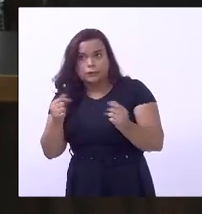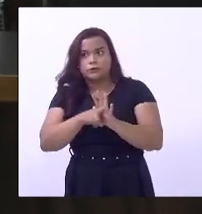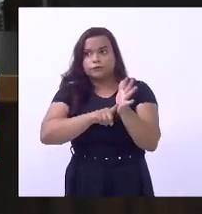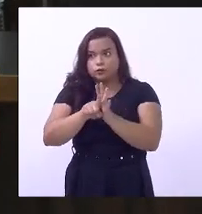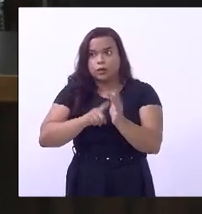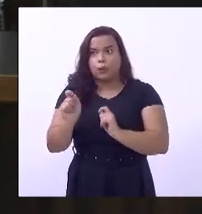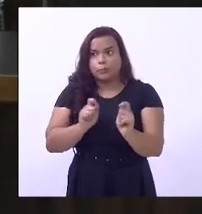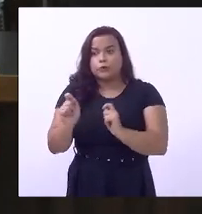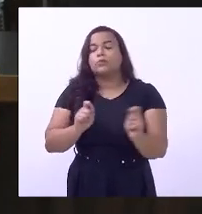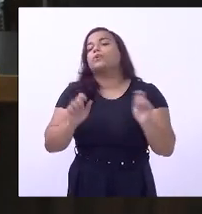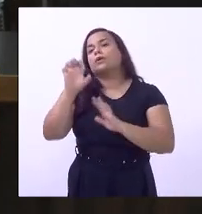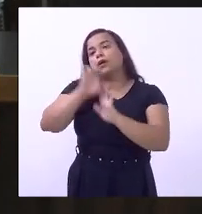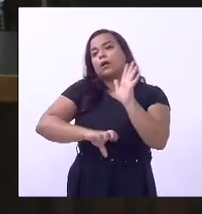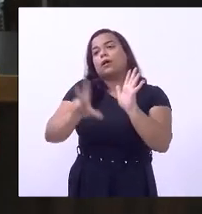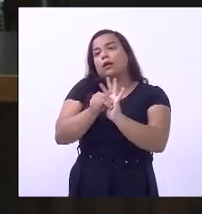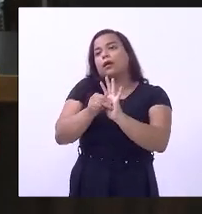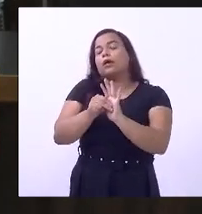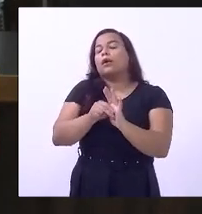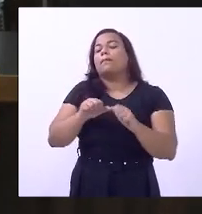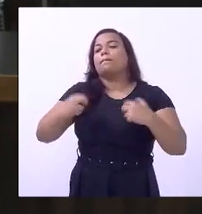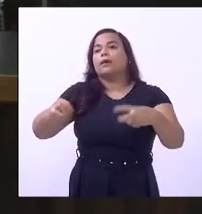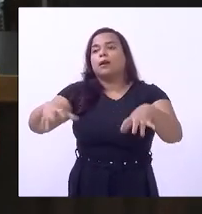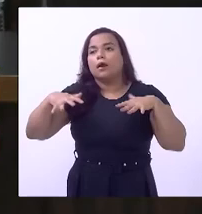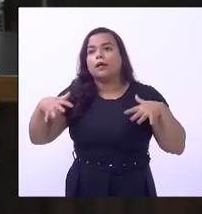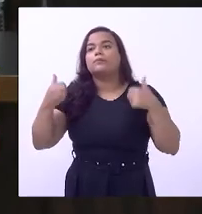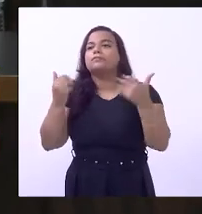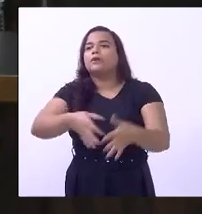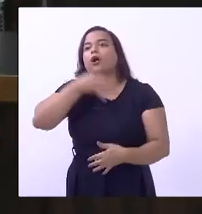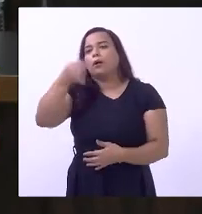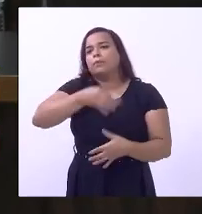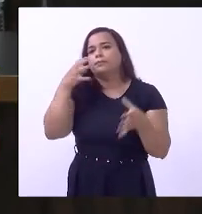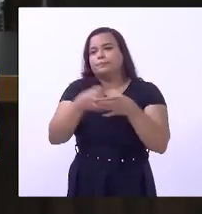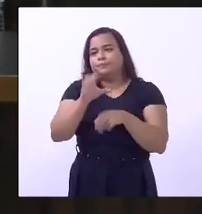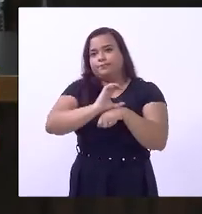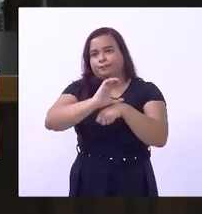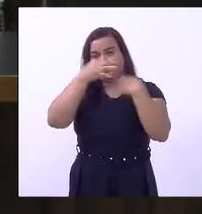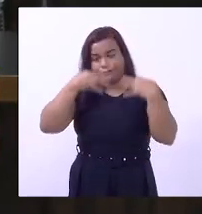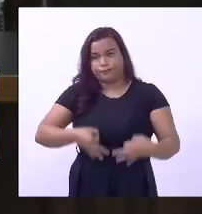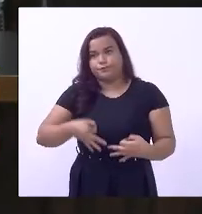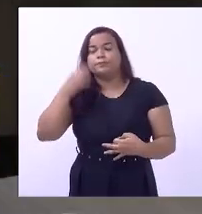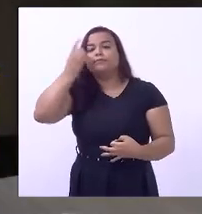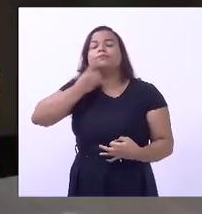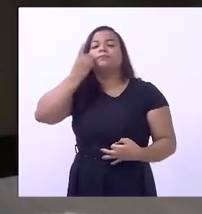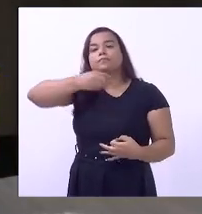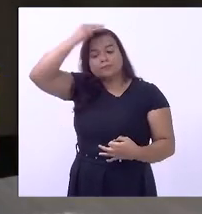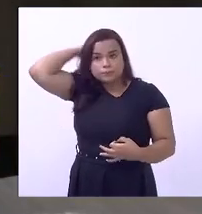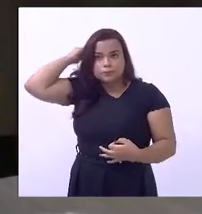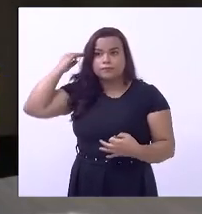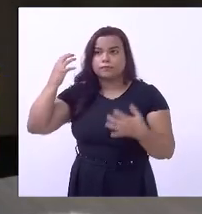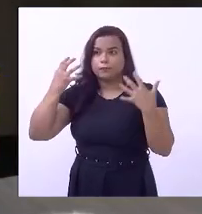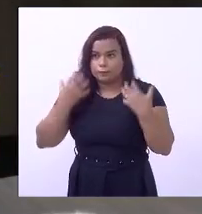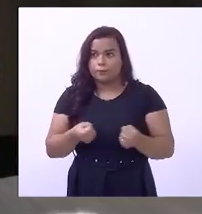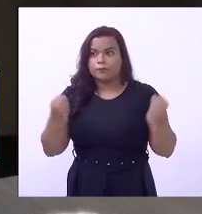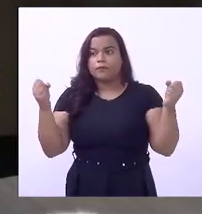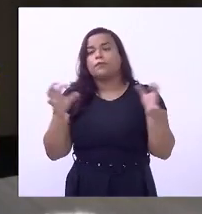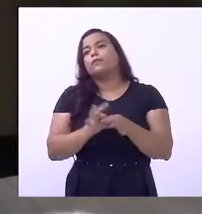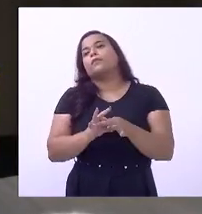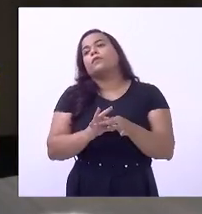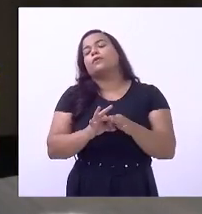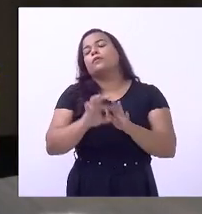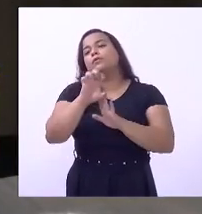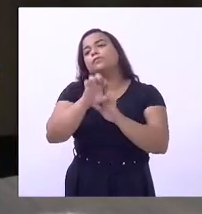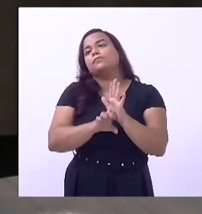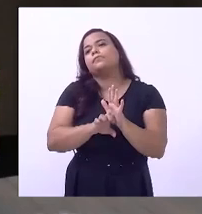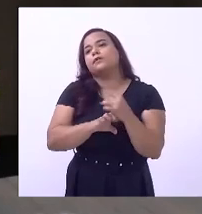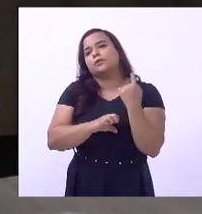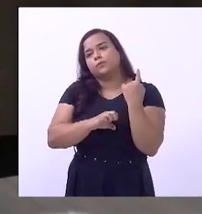As emendas de plenário. Para emitir parecer pela Constituição e Justiça, deputado Márcio Pacheco. Favorável com submenda aglutinativa às emendas 1 da